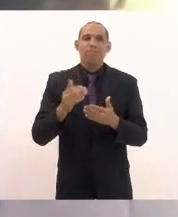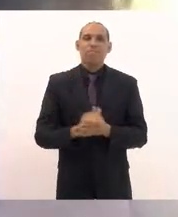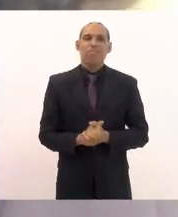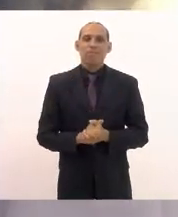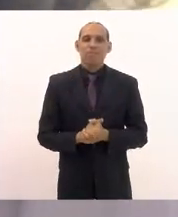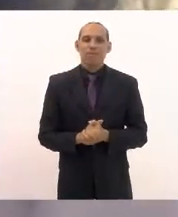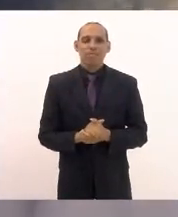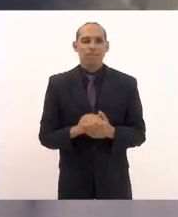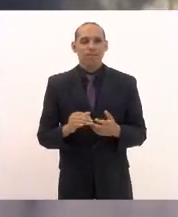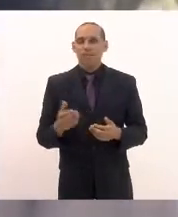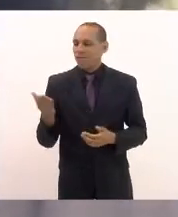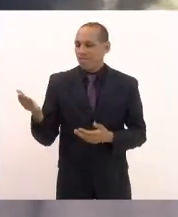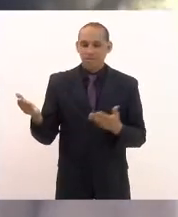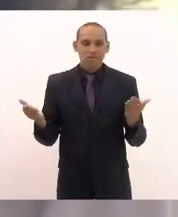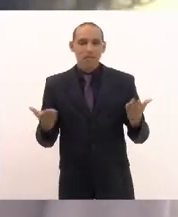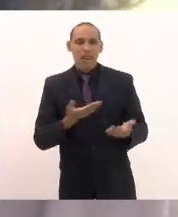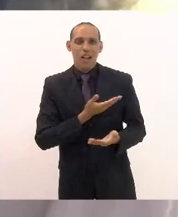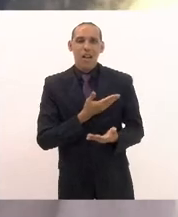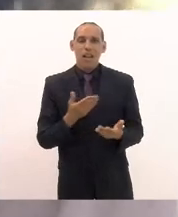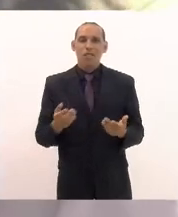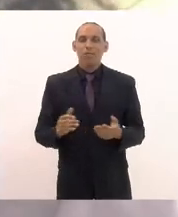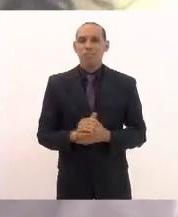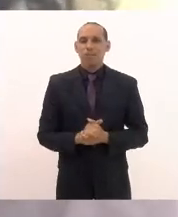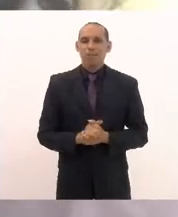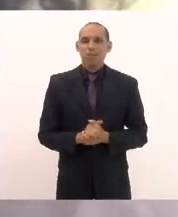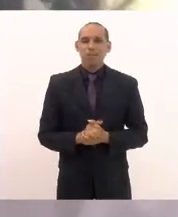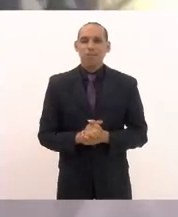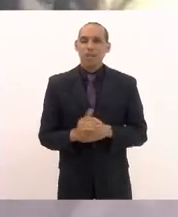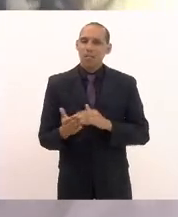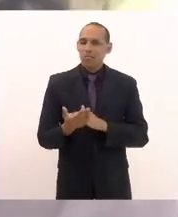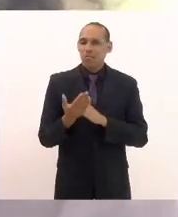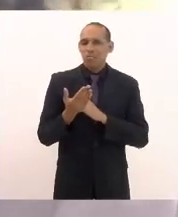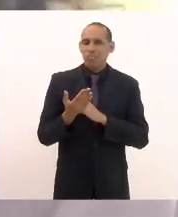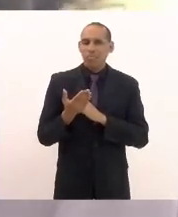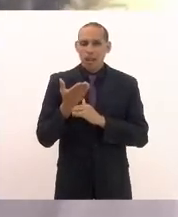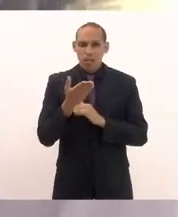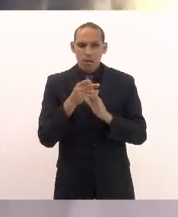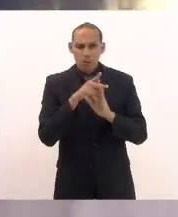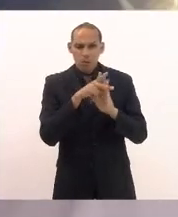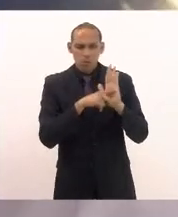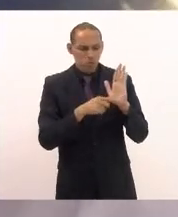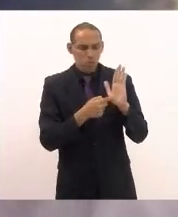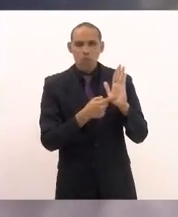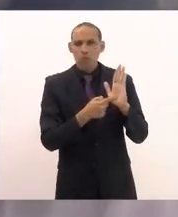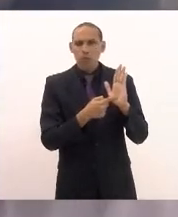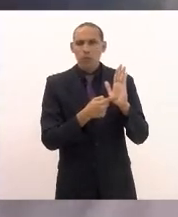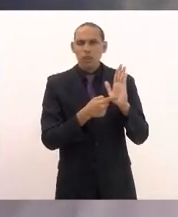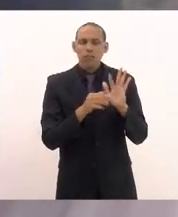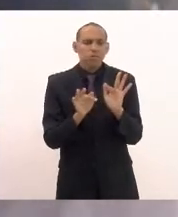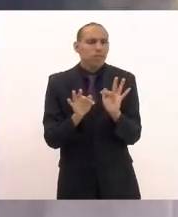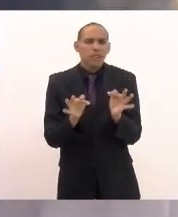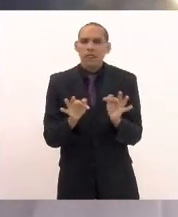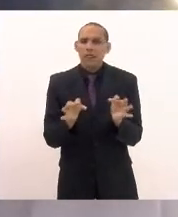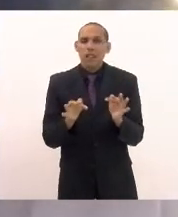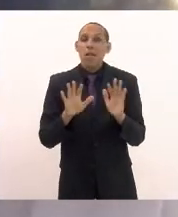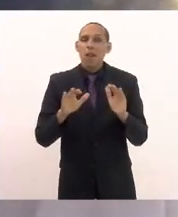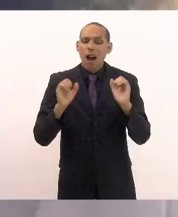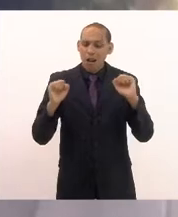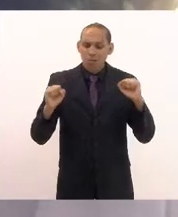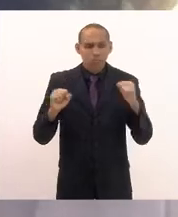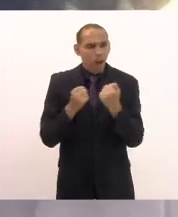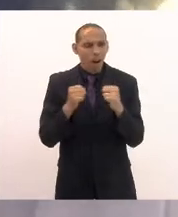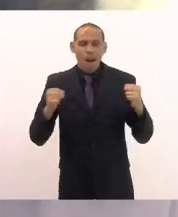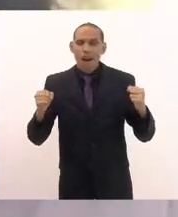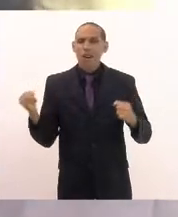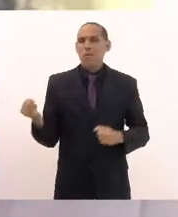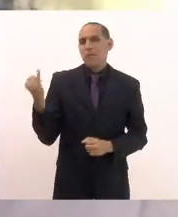pares pelos pareceres emitidos. Esse projeto, ele tem uma simplicidade e grandeza